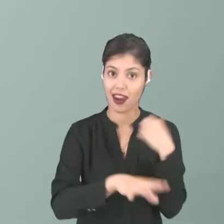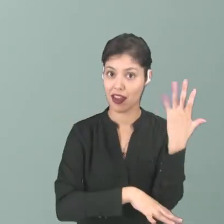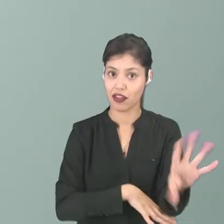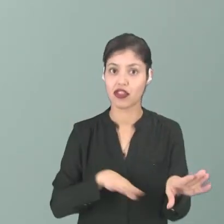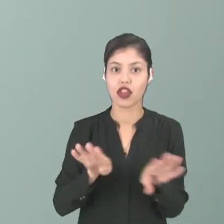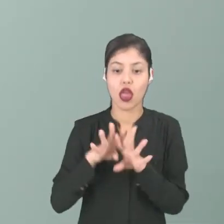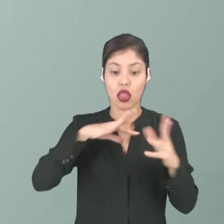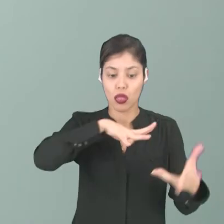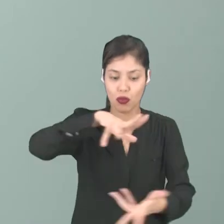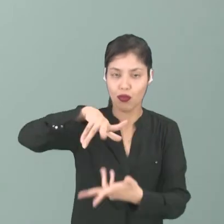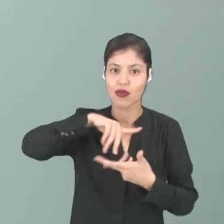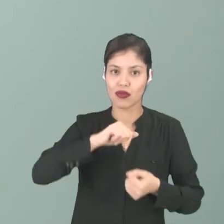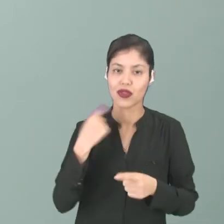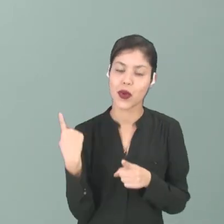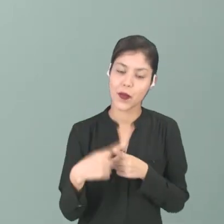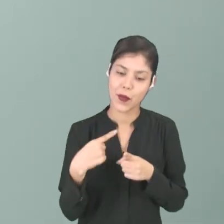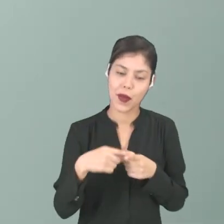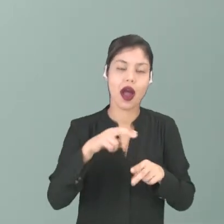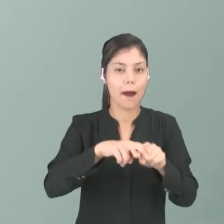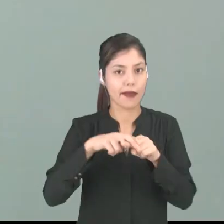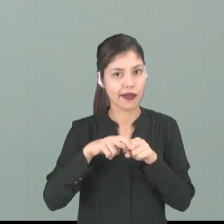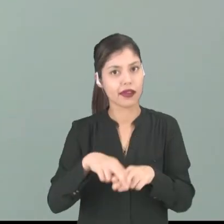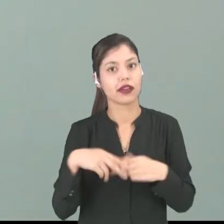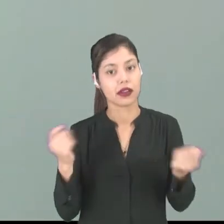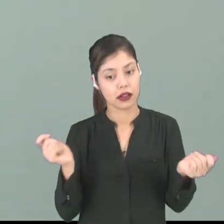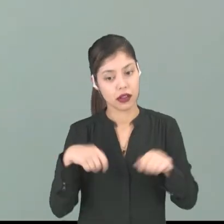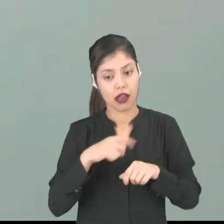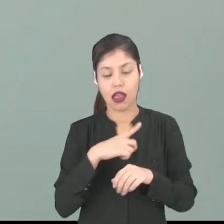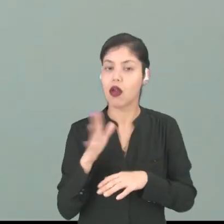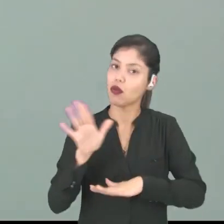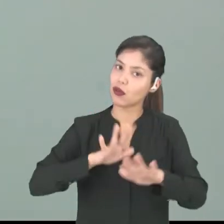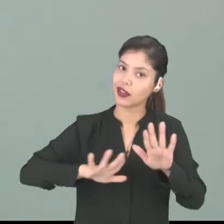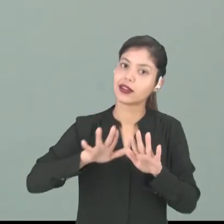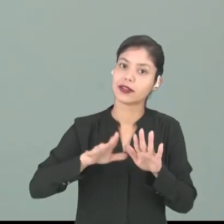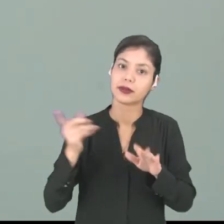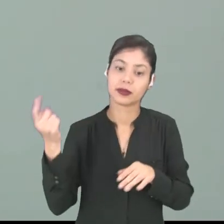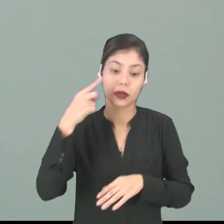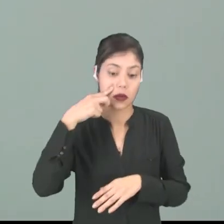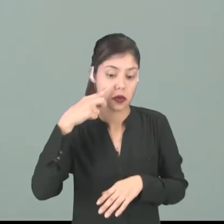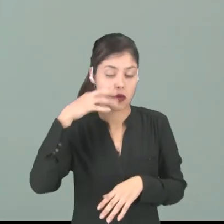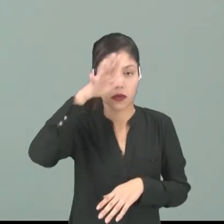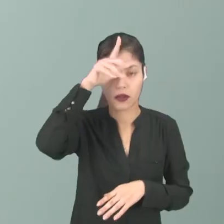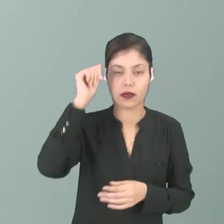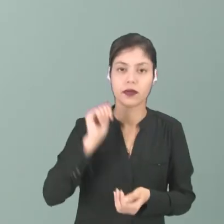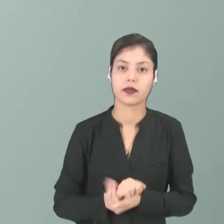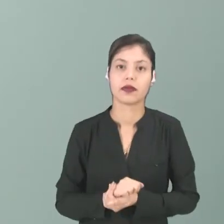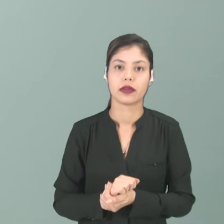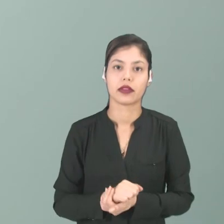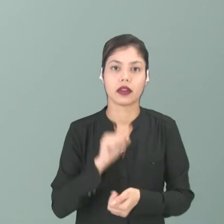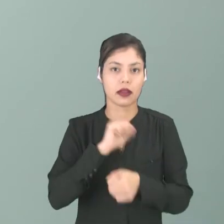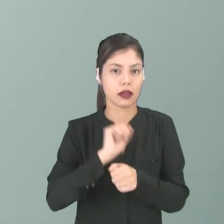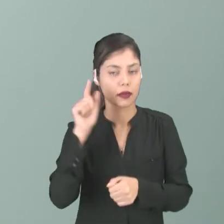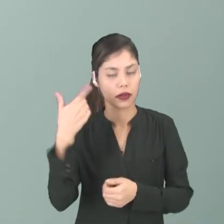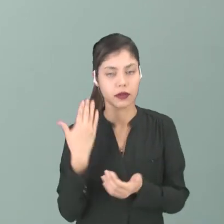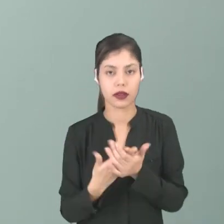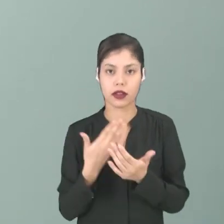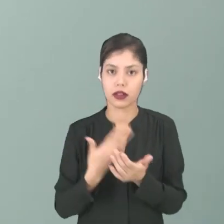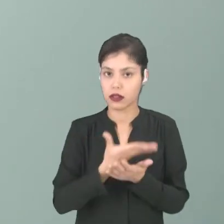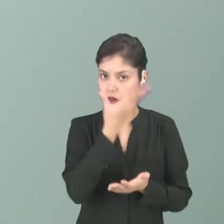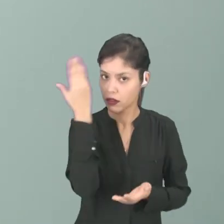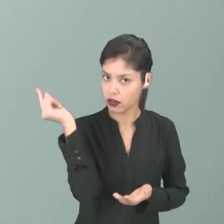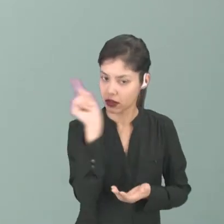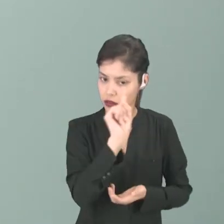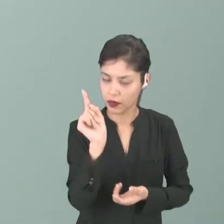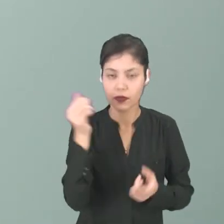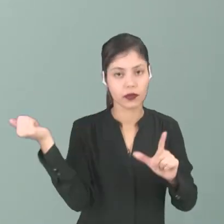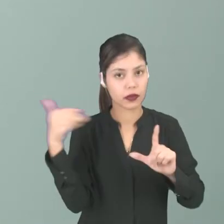mundo, então por isso essa grande importância, esse olhar voltado para a nossa região. Então é isso, aguardo vocês na nossa próxima aula. Não